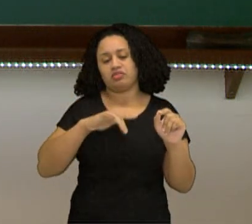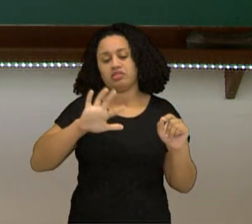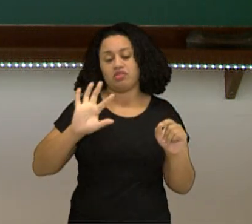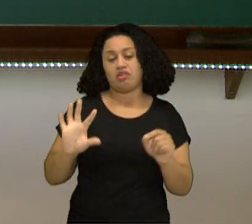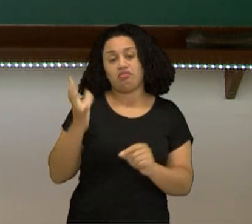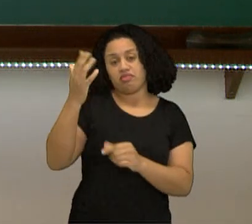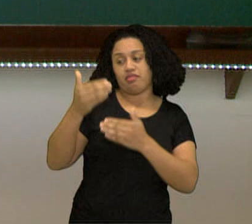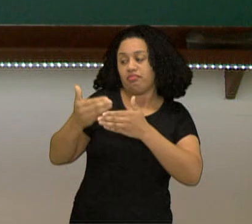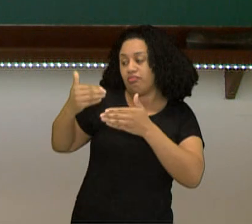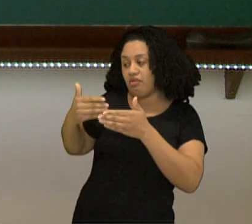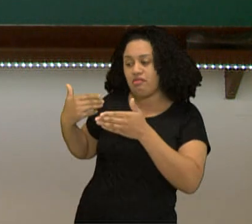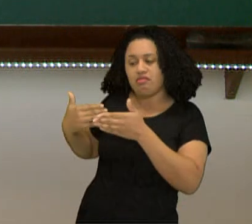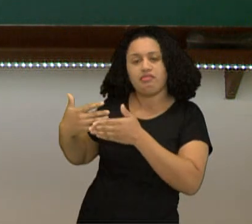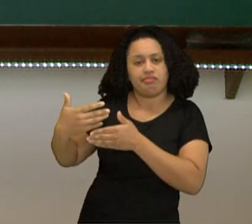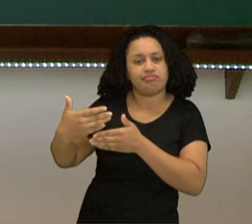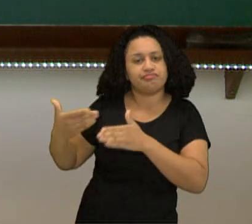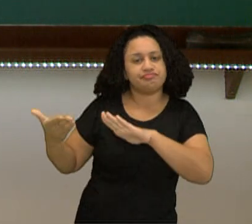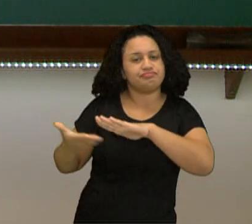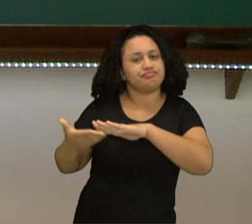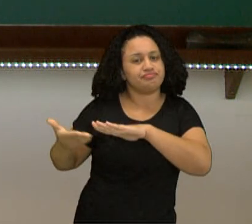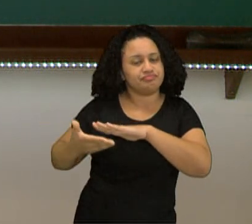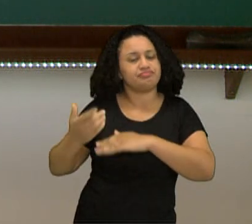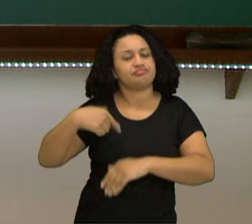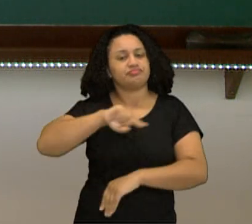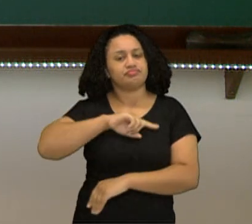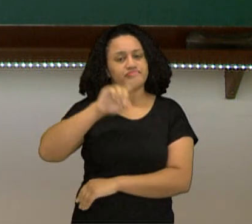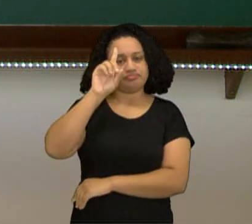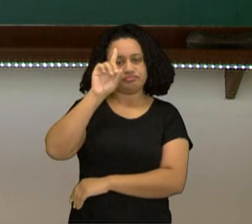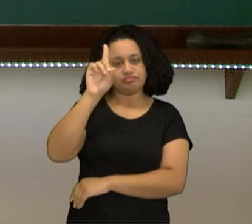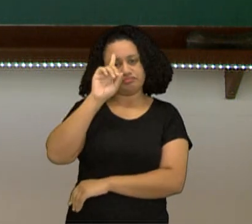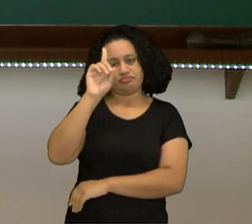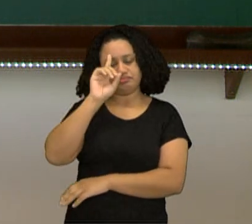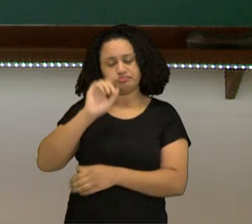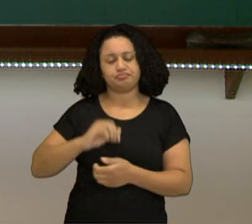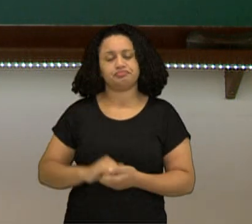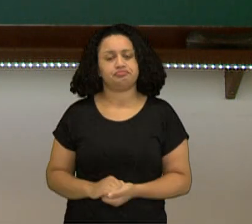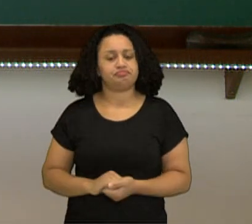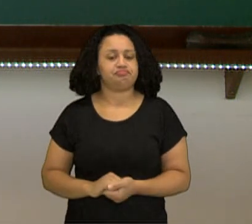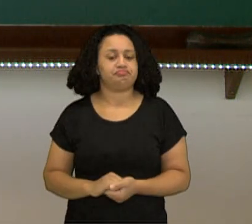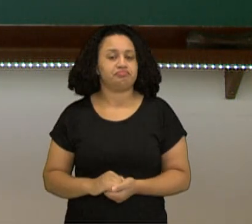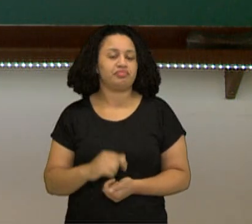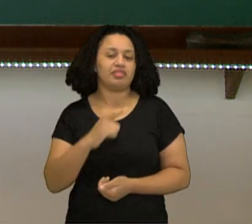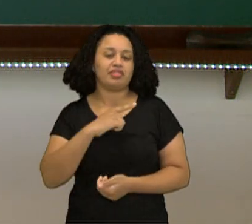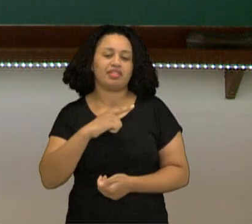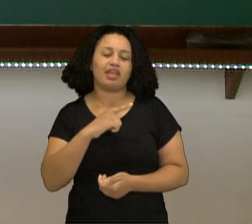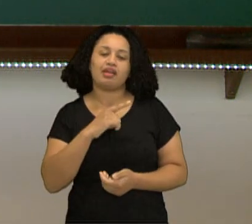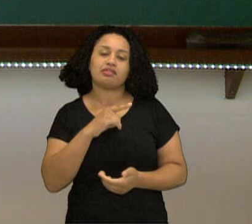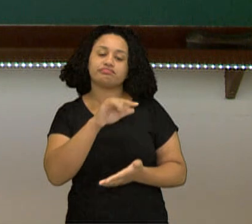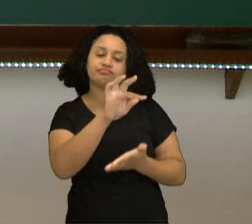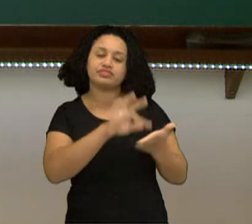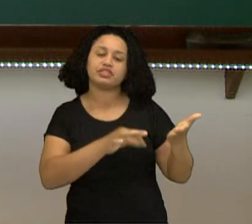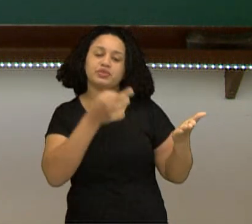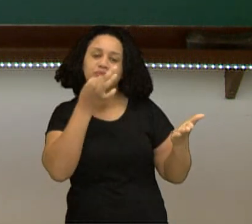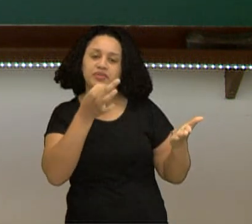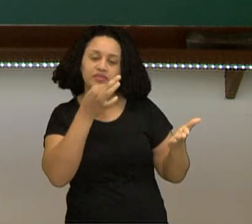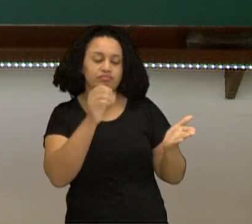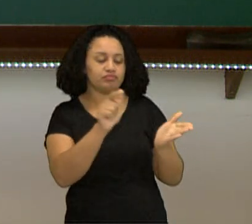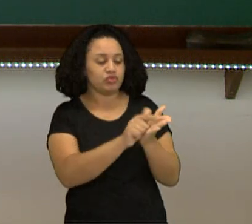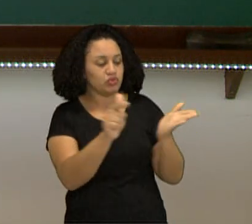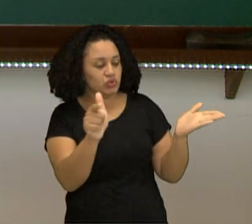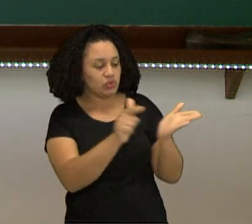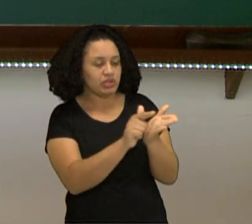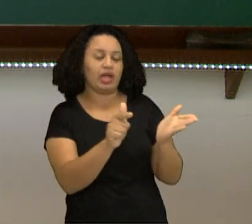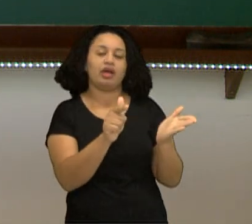atuais, temas atuais, contemporâneos do nosso dia a dia. Onde a gente encontra esses textos de opiniões? Jornais,